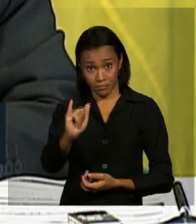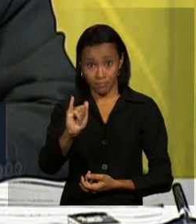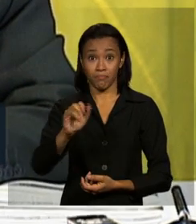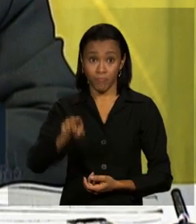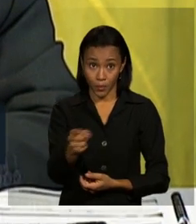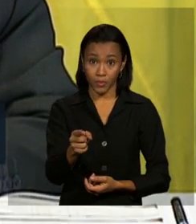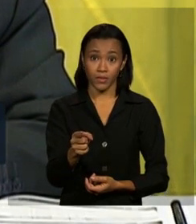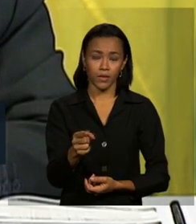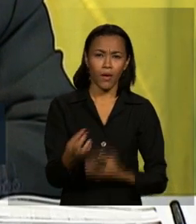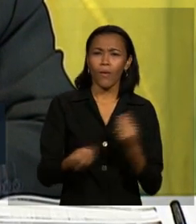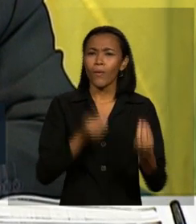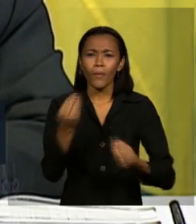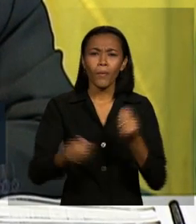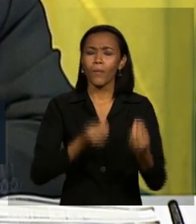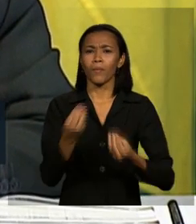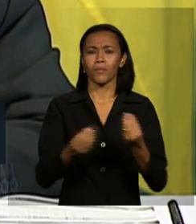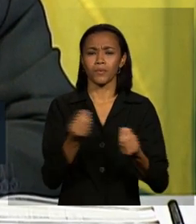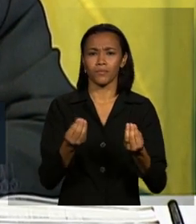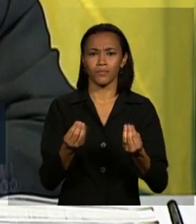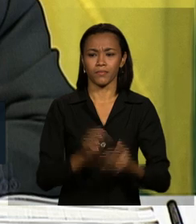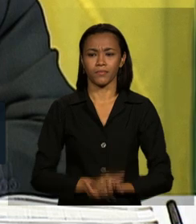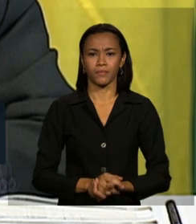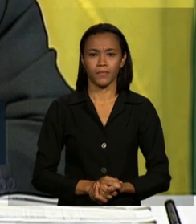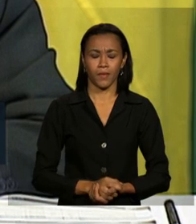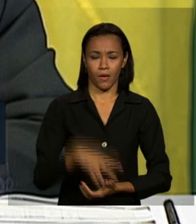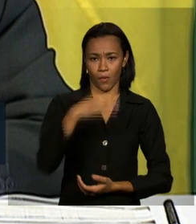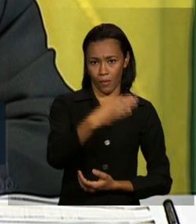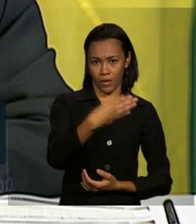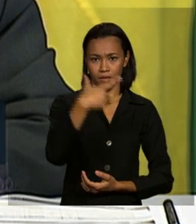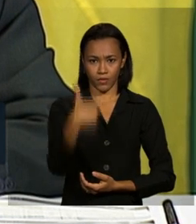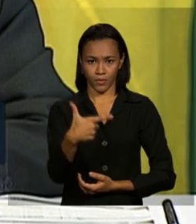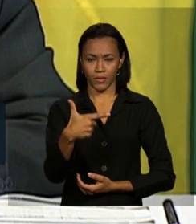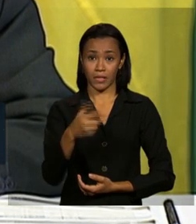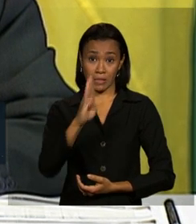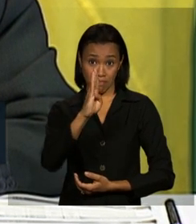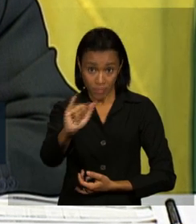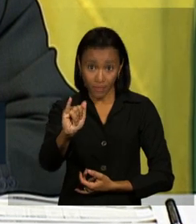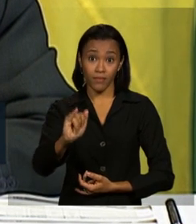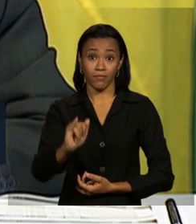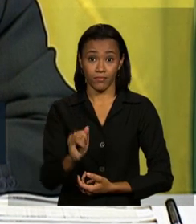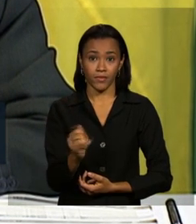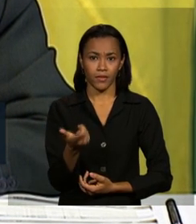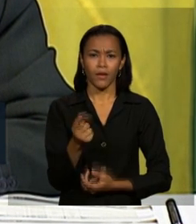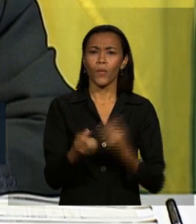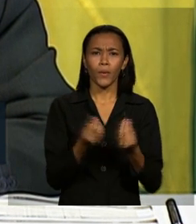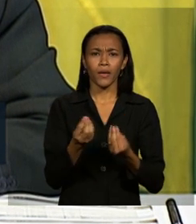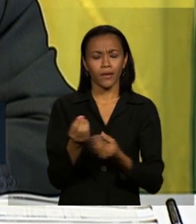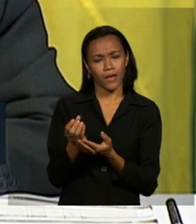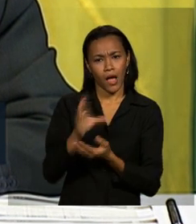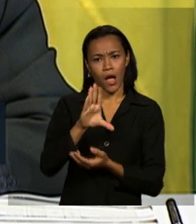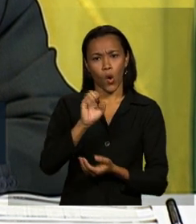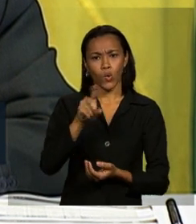como eles se se dividem 42 bilhões Associados à concessão